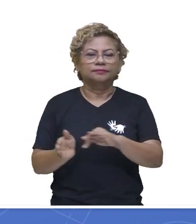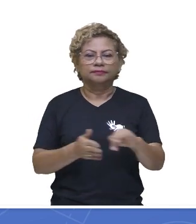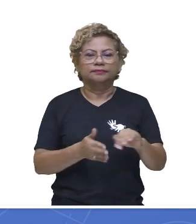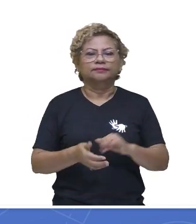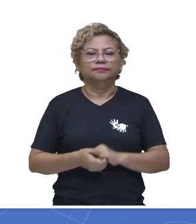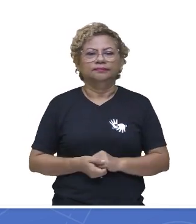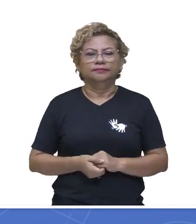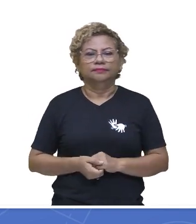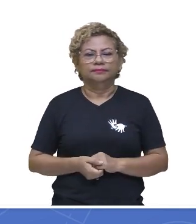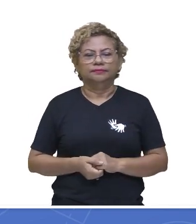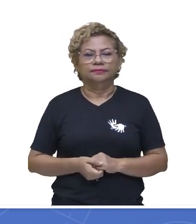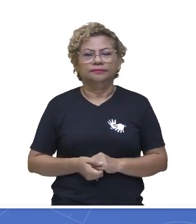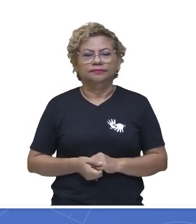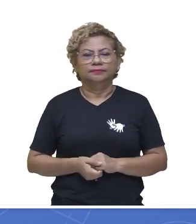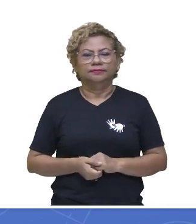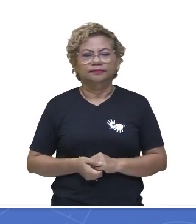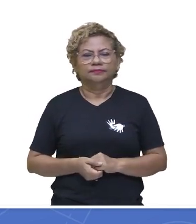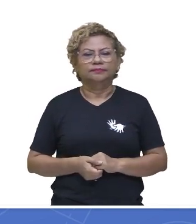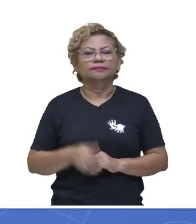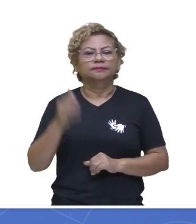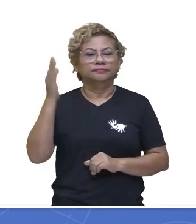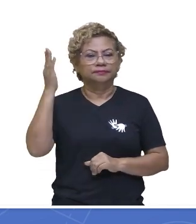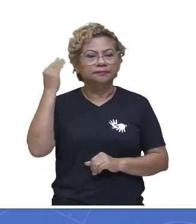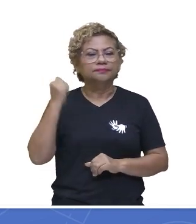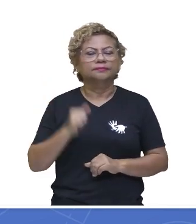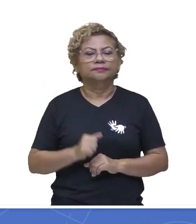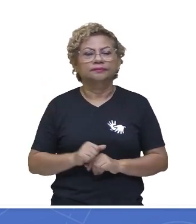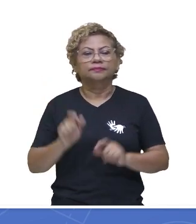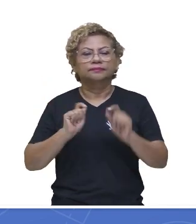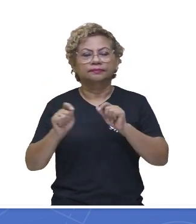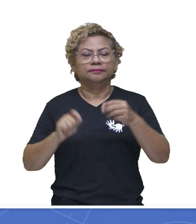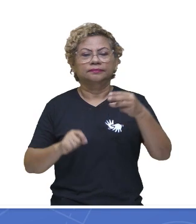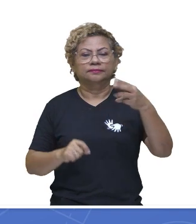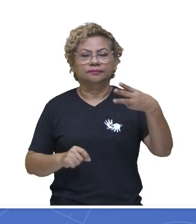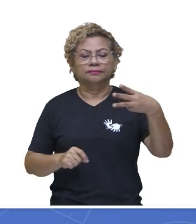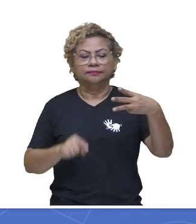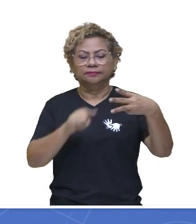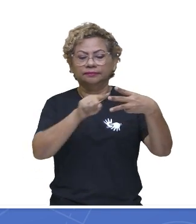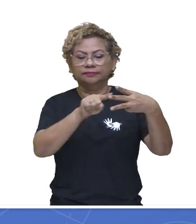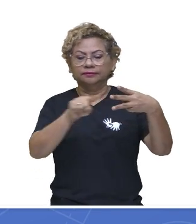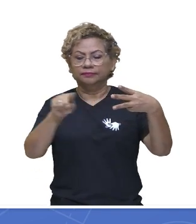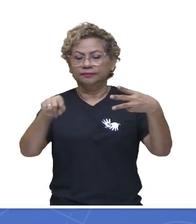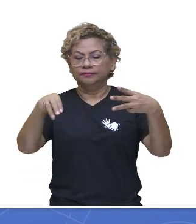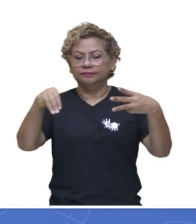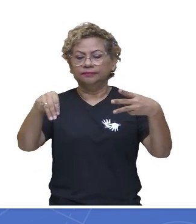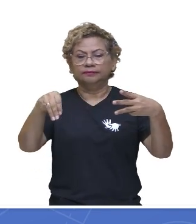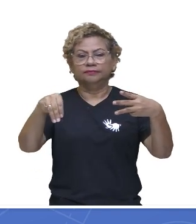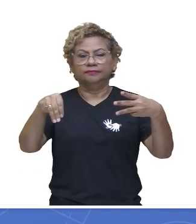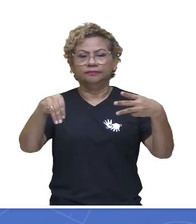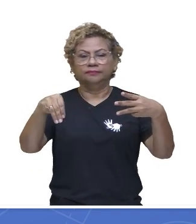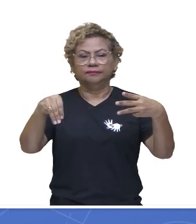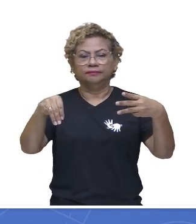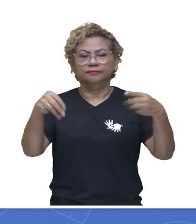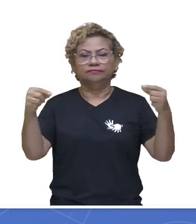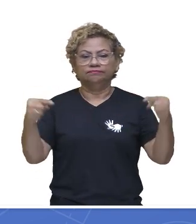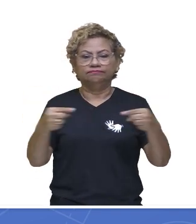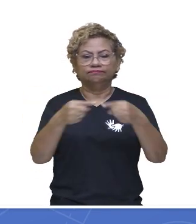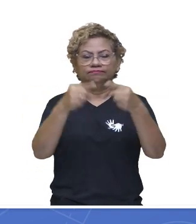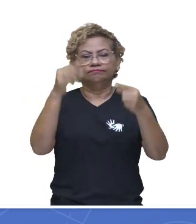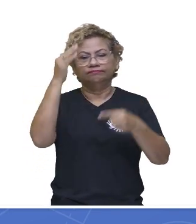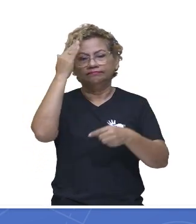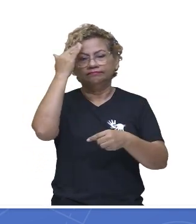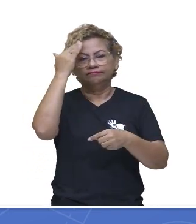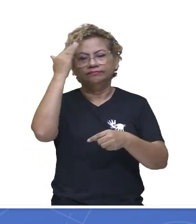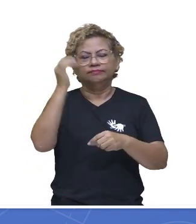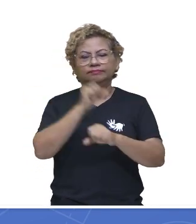esse aqui, ó, para eu descobrir, né, a quantidade de termos que vai ter na matriz produto. Então, eu já sei que o